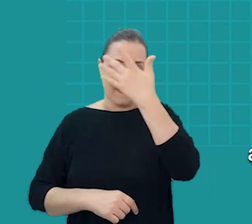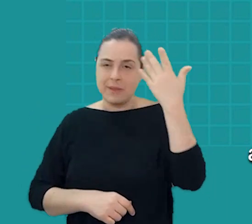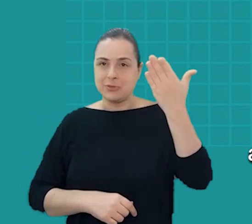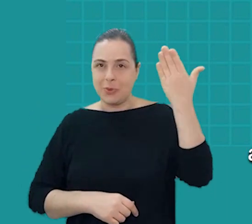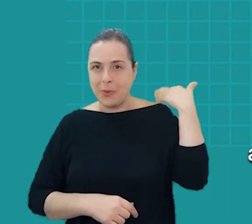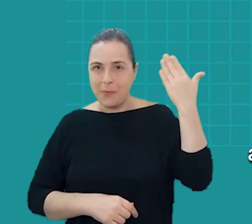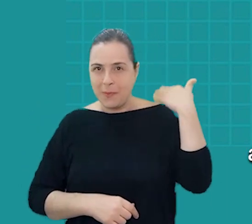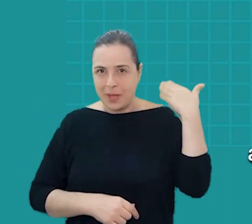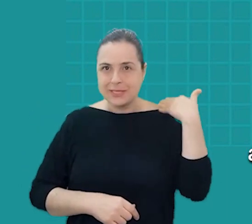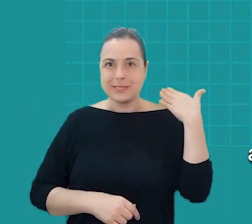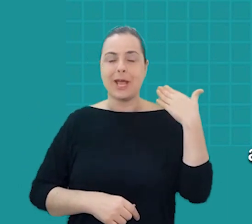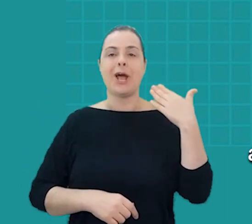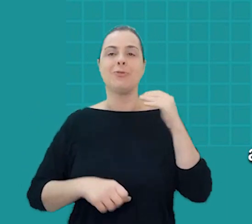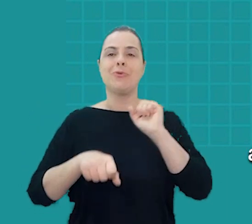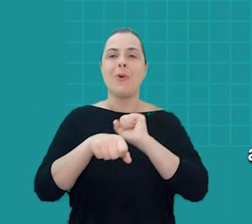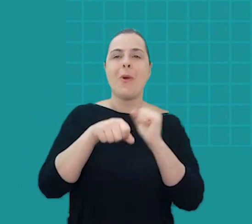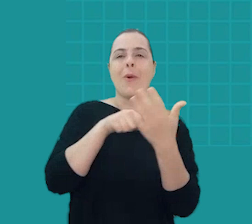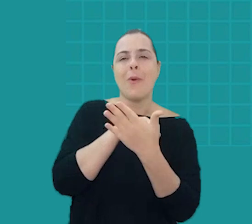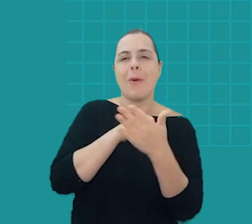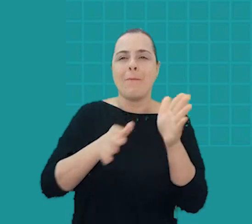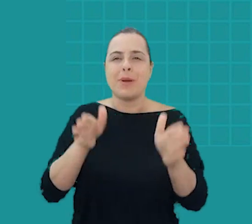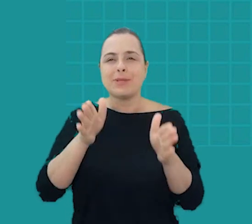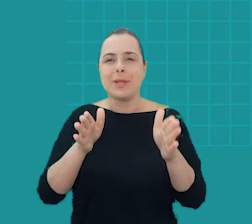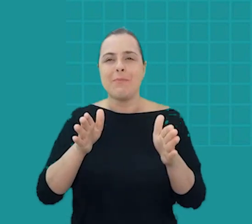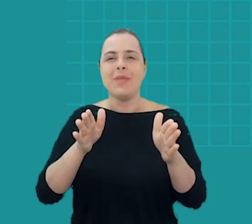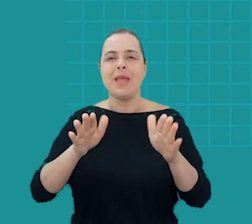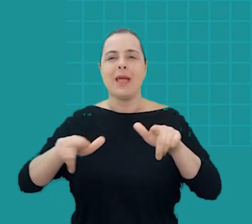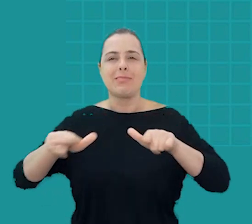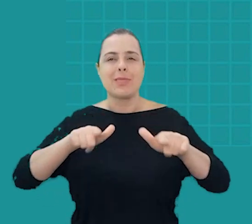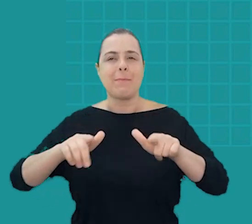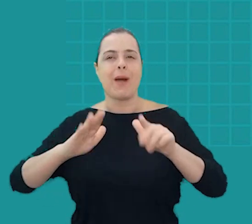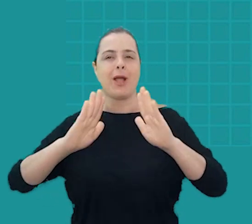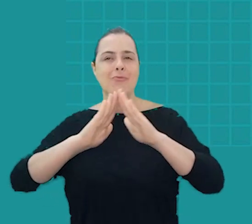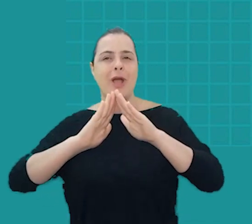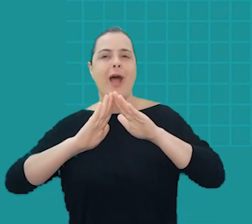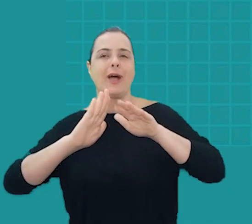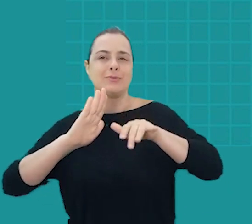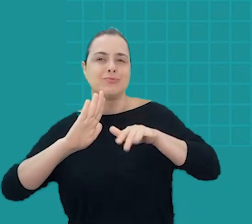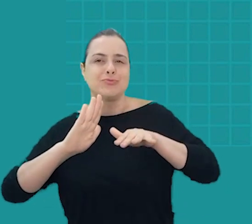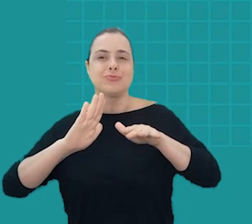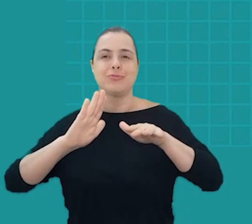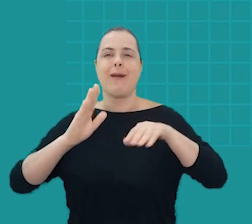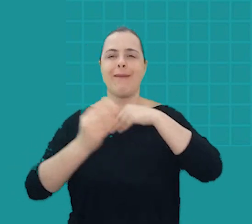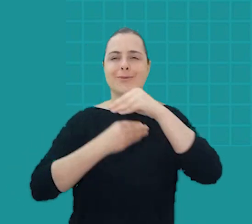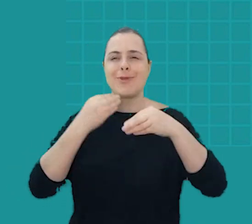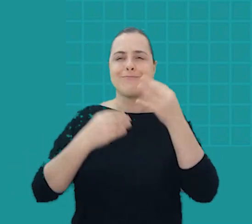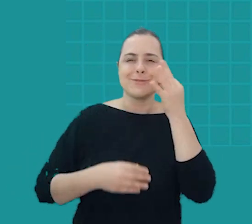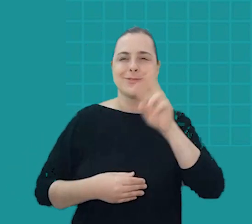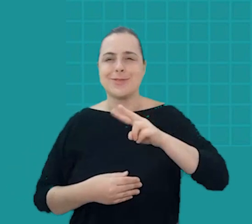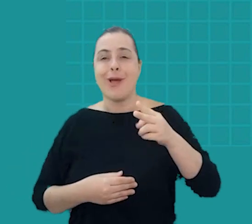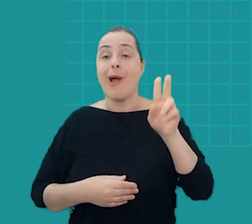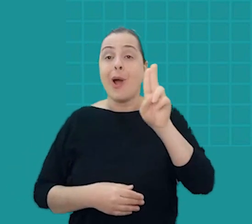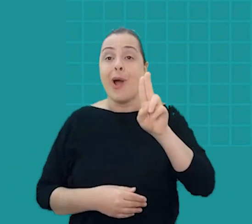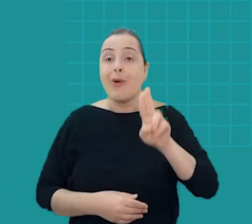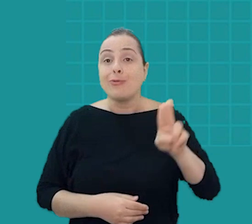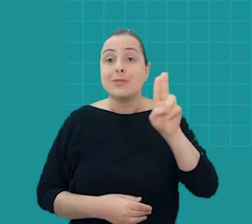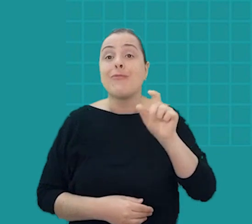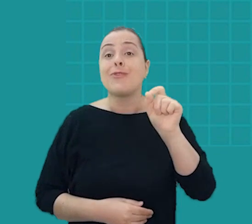mais, passavam batom, e ela até percebeu que o batom foi importante, porque destacava o lábio, até para que